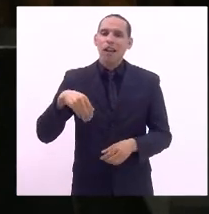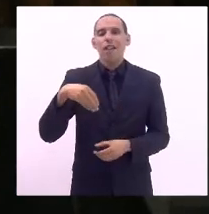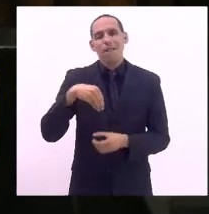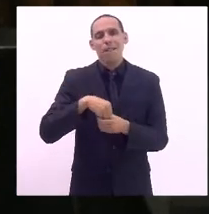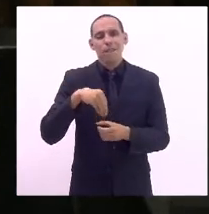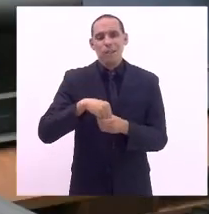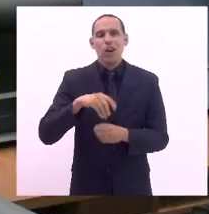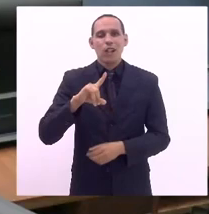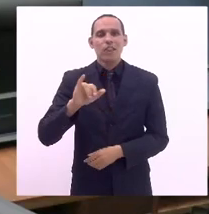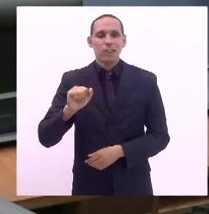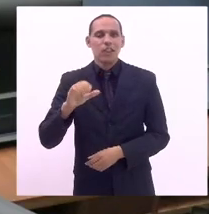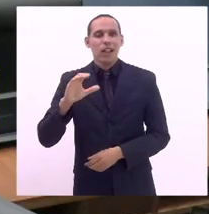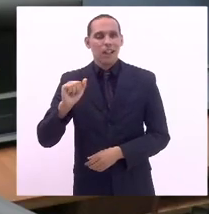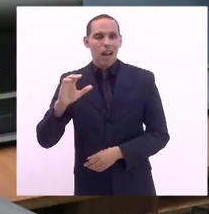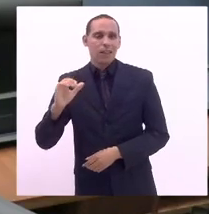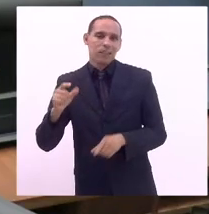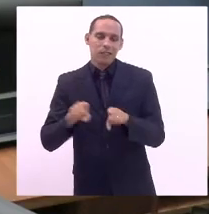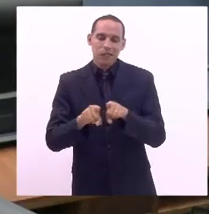CAC. Obrigado, presidente.